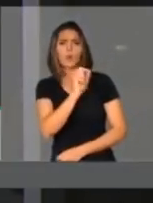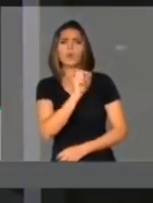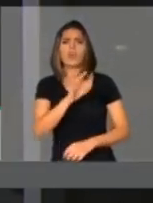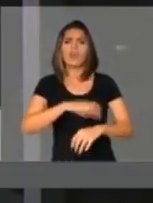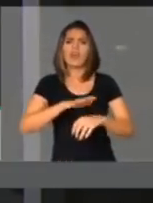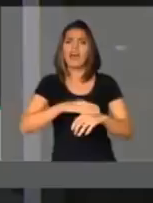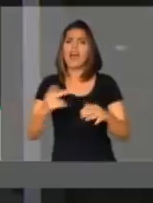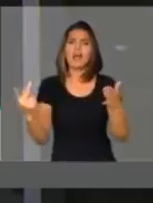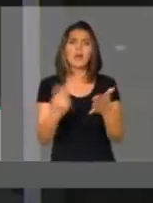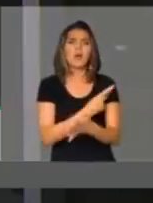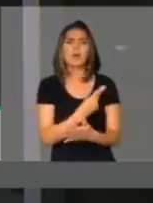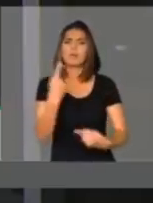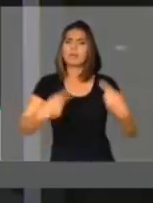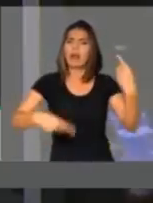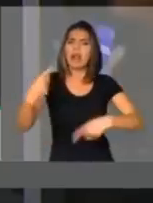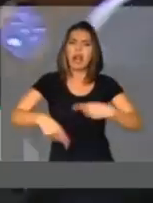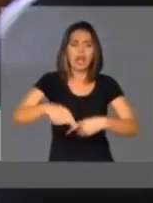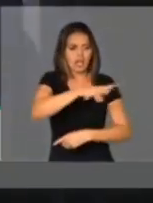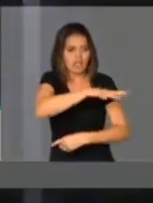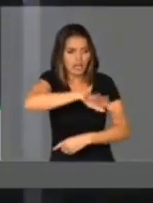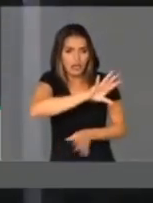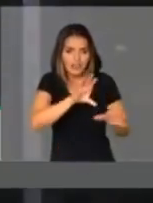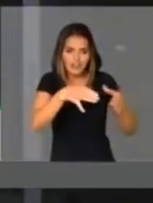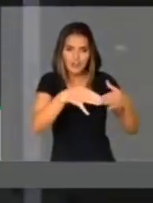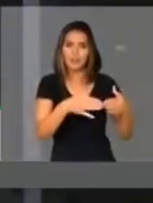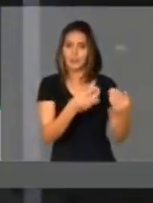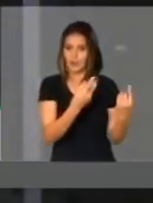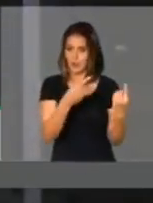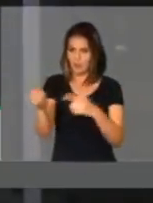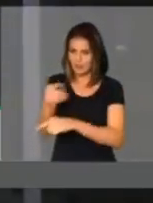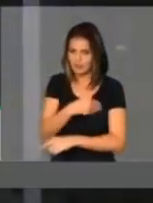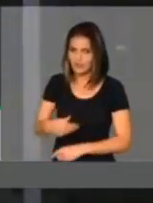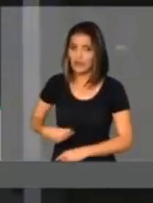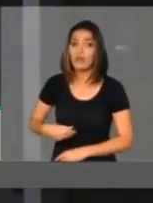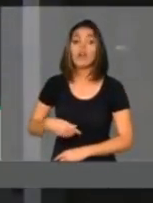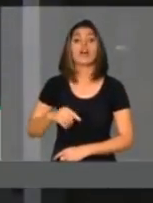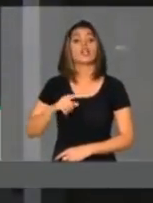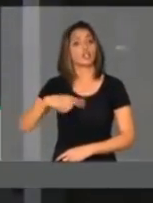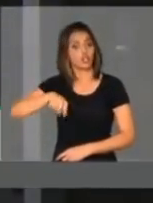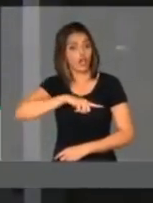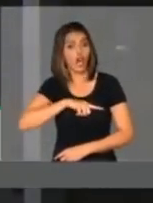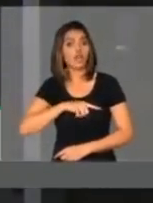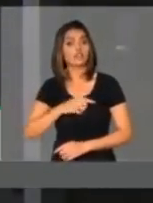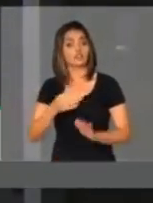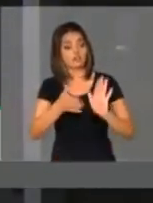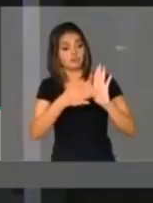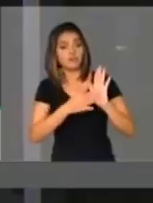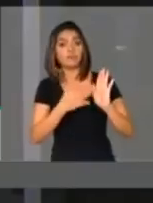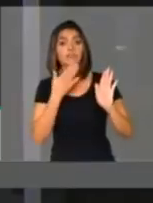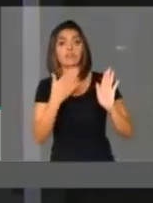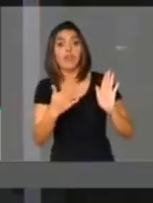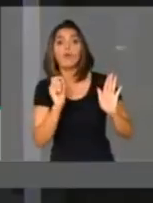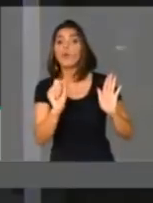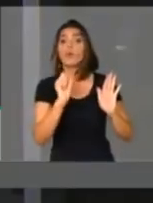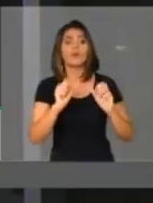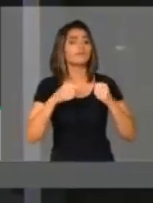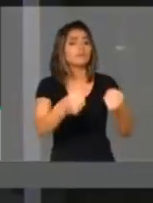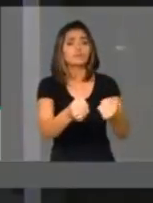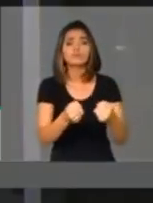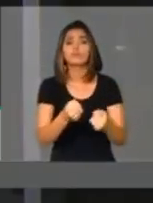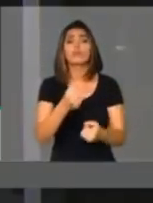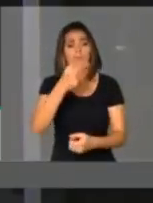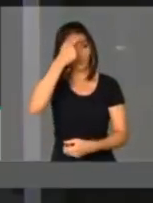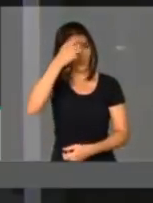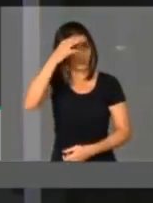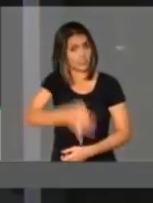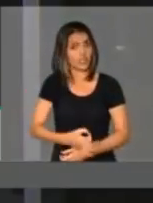intempéries antidemocráticas de setores da oposição, defendem por convicção. Não precisa de um centavo para defender a reforma